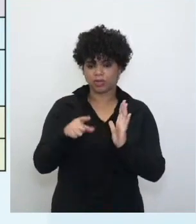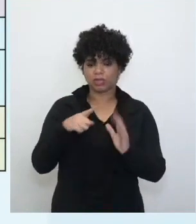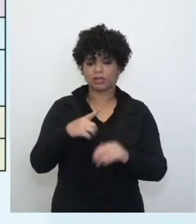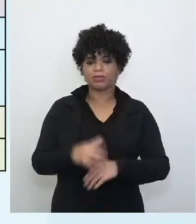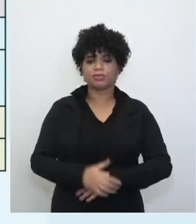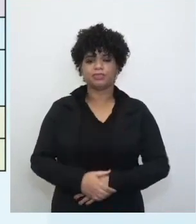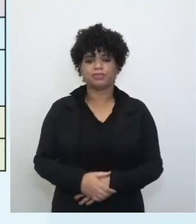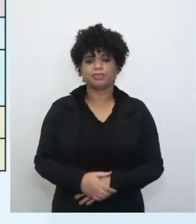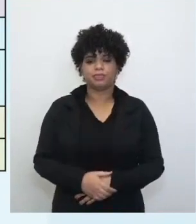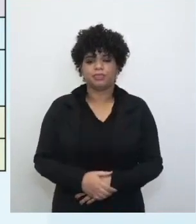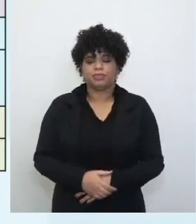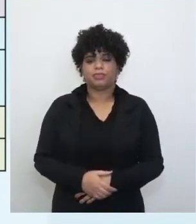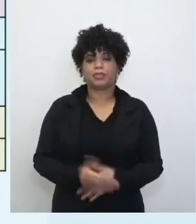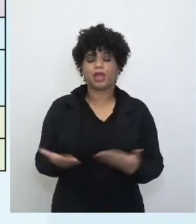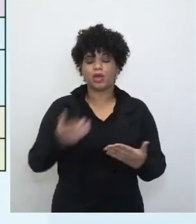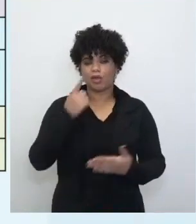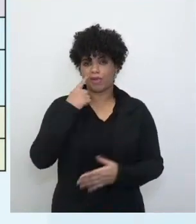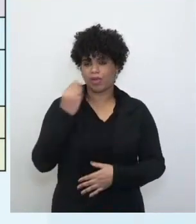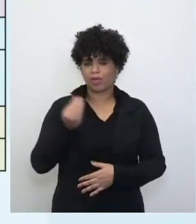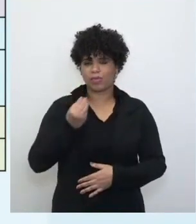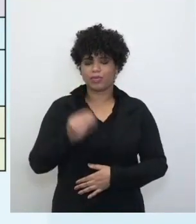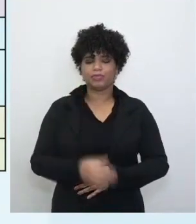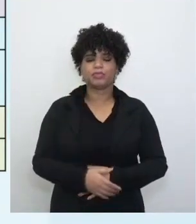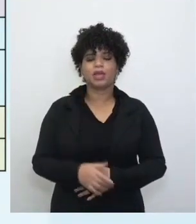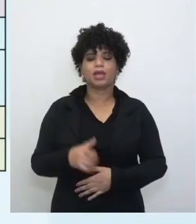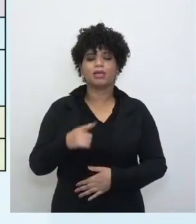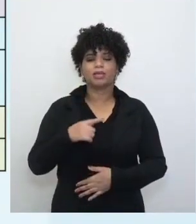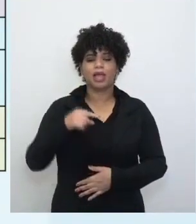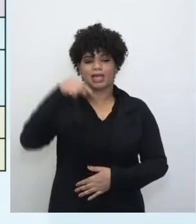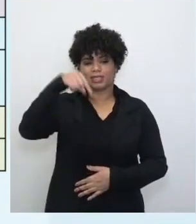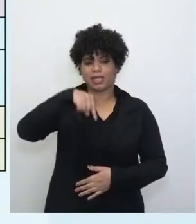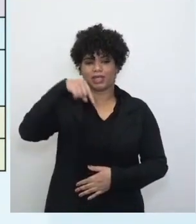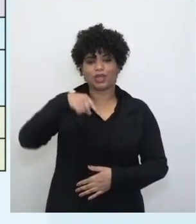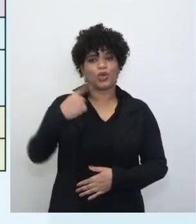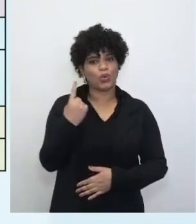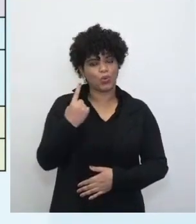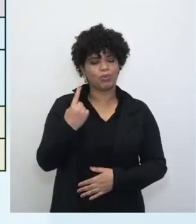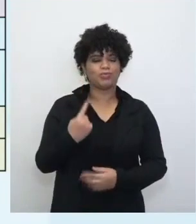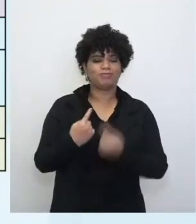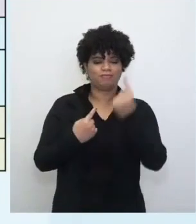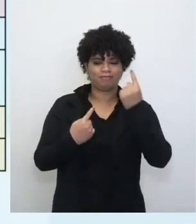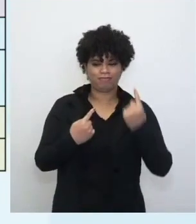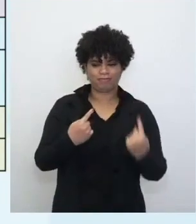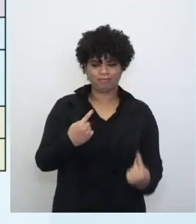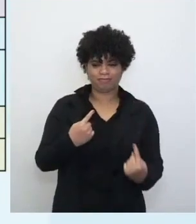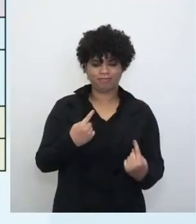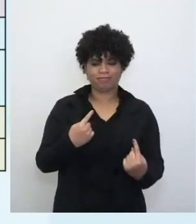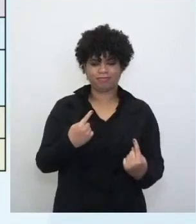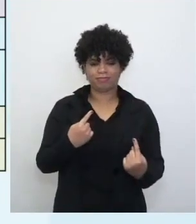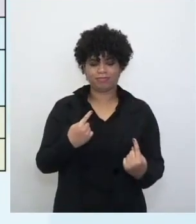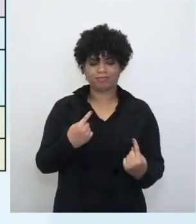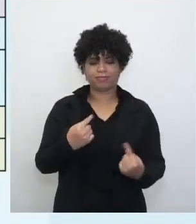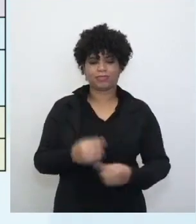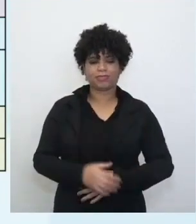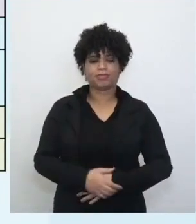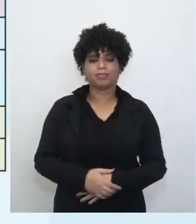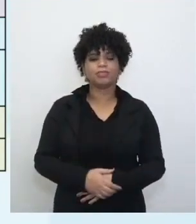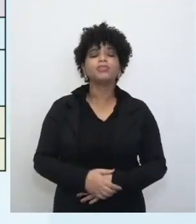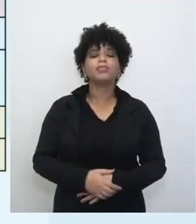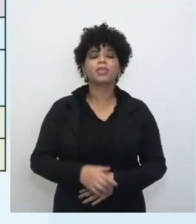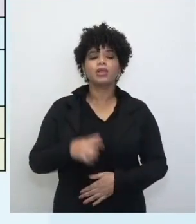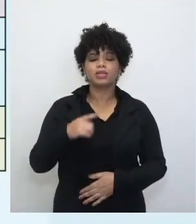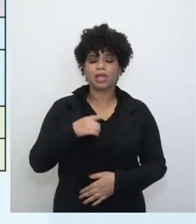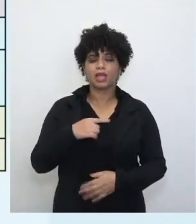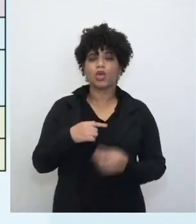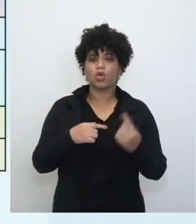Tá. Agora, vamos então para o processo. Tem a setinha lá no 1, é para baixar esse primeiro coeficiente, que é 1. Abaixei. Aí, pego ele